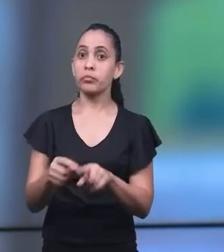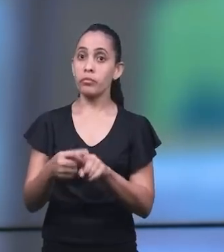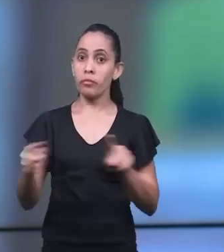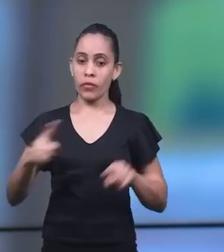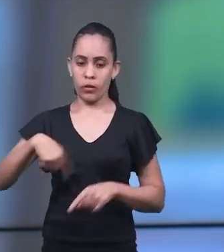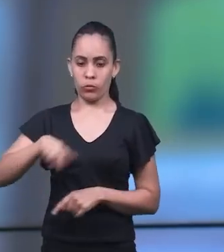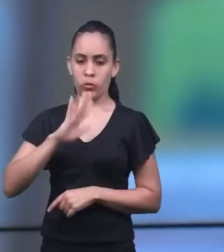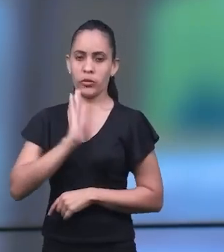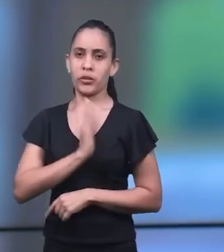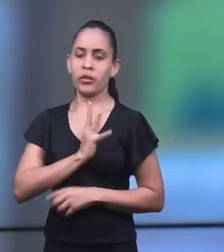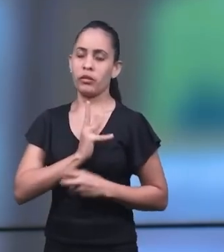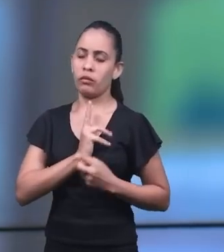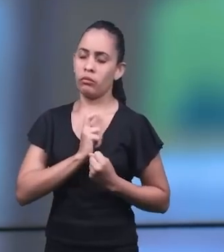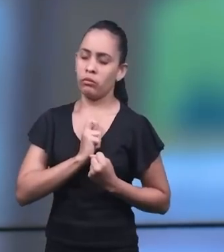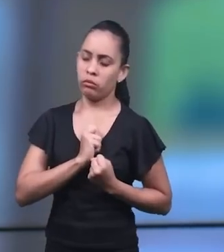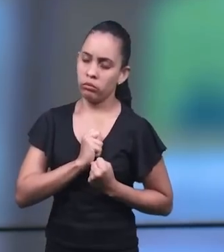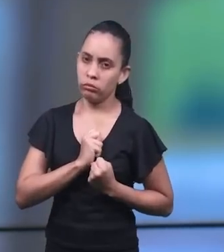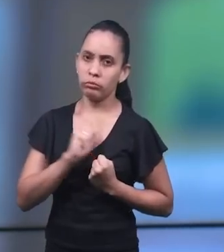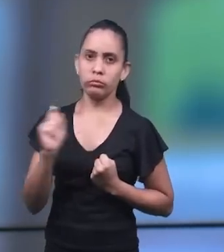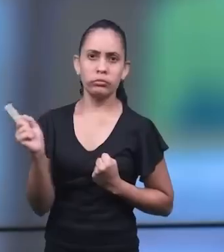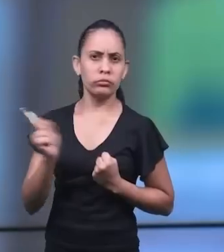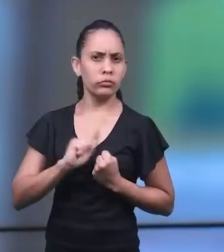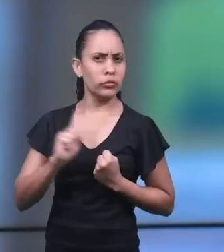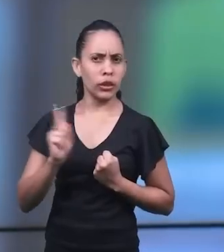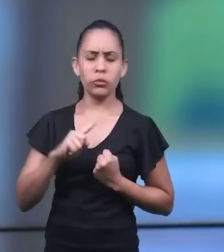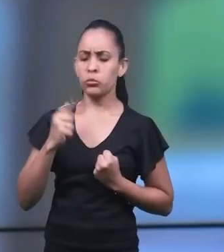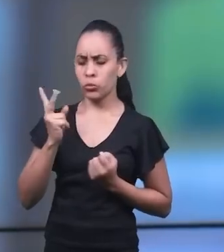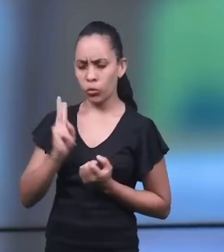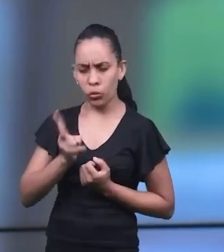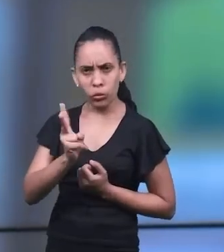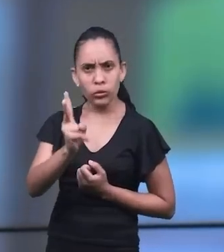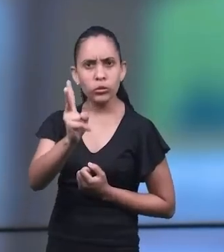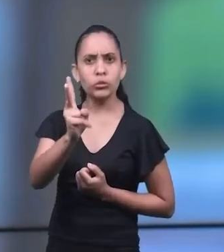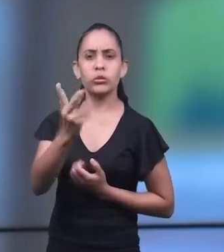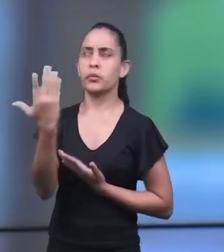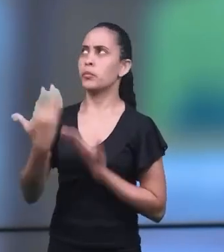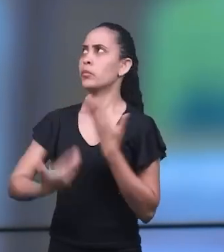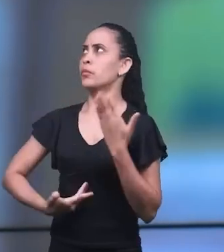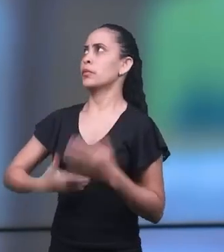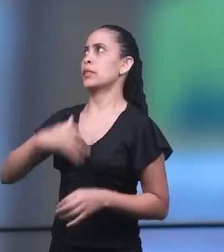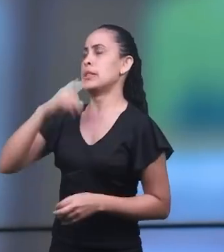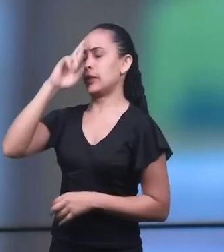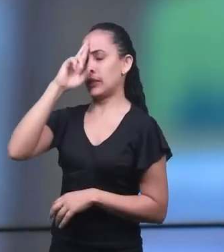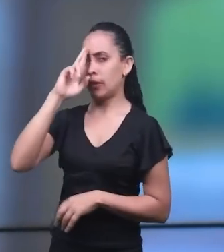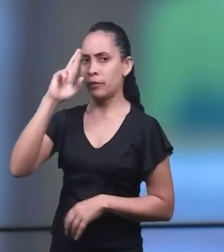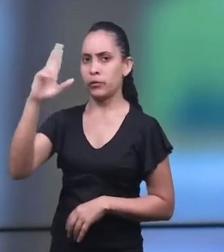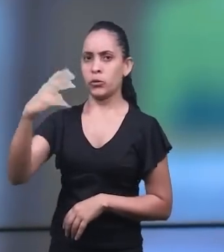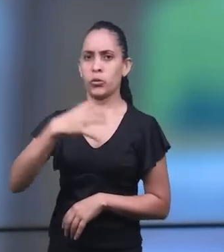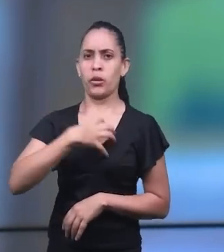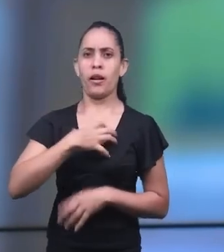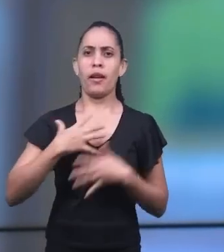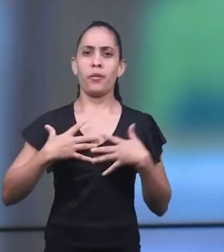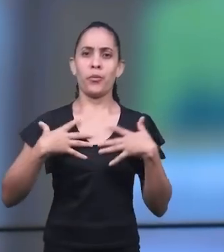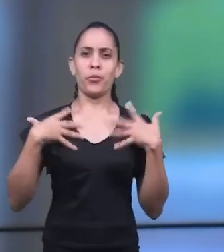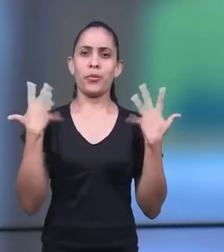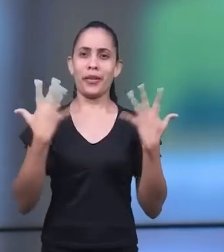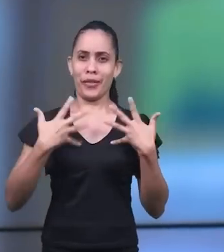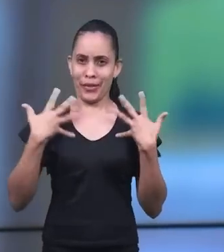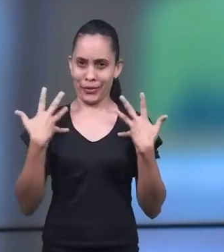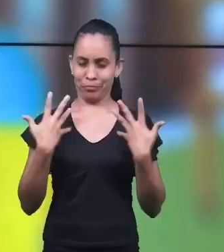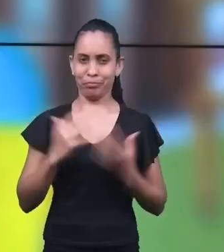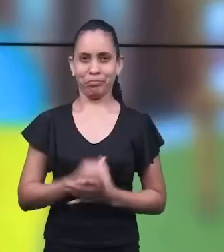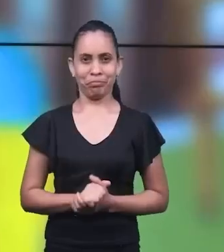ele não se envelheceu espiritualmente, mas nós continuamos servindo ao Senhor com a mesma